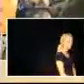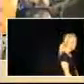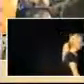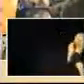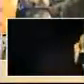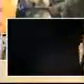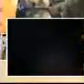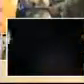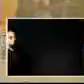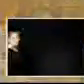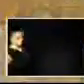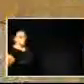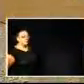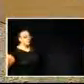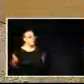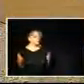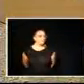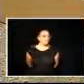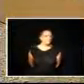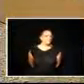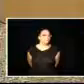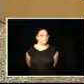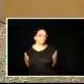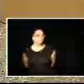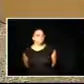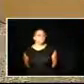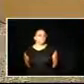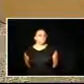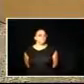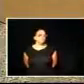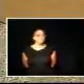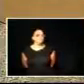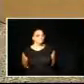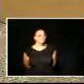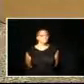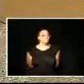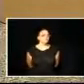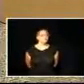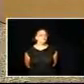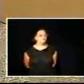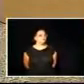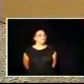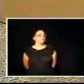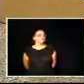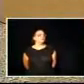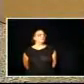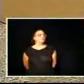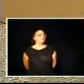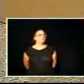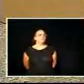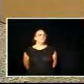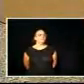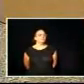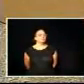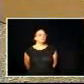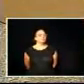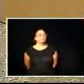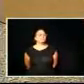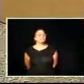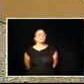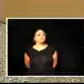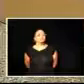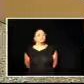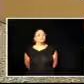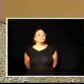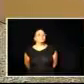vereador Luizinho da Farmácia. Vossa Excelência dispõe de 5 minutos e também peço, presidente, assumir a condução dos trabalhos dessa Câmara